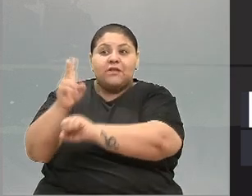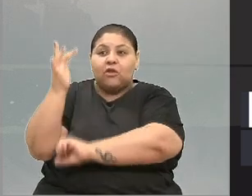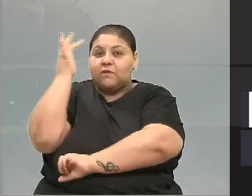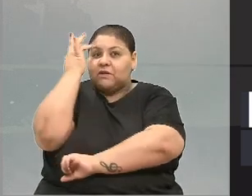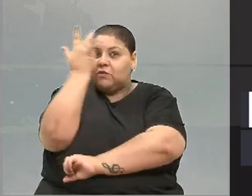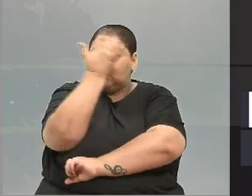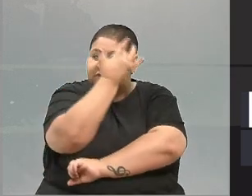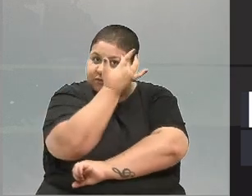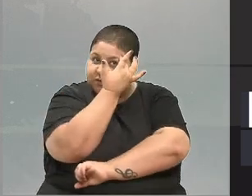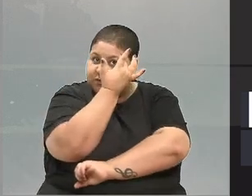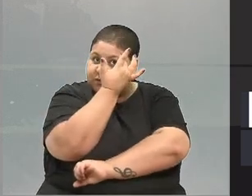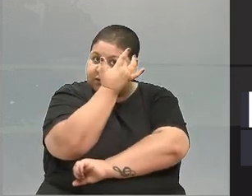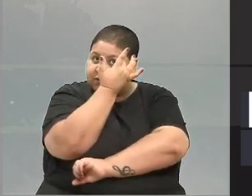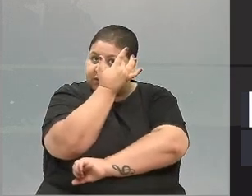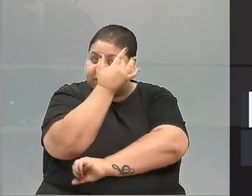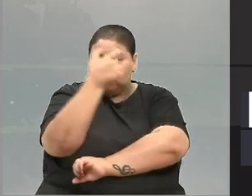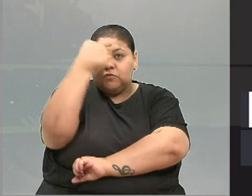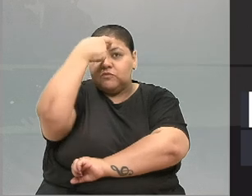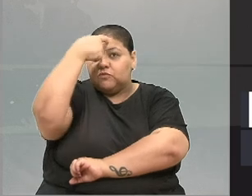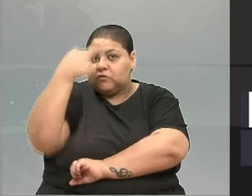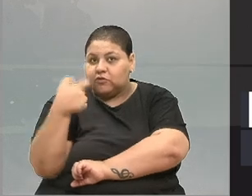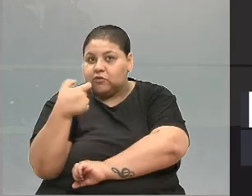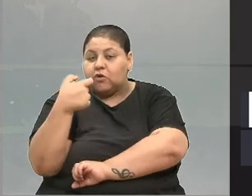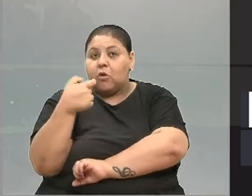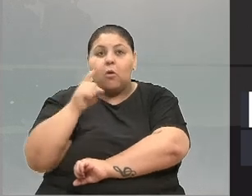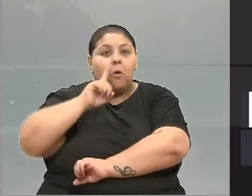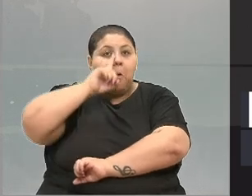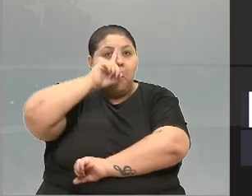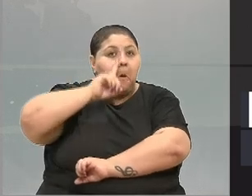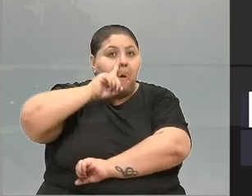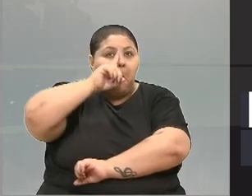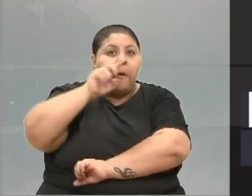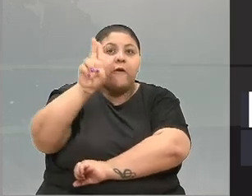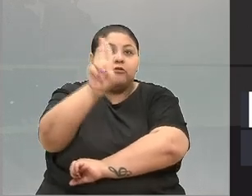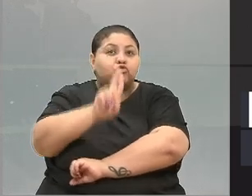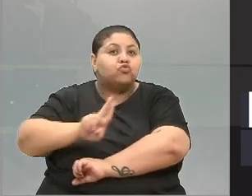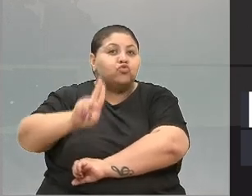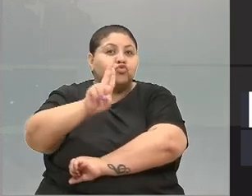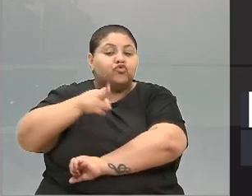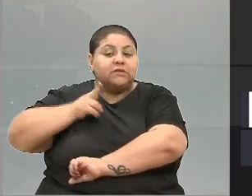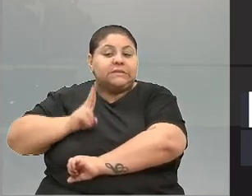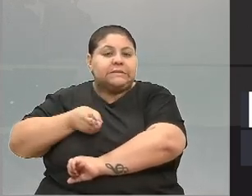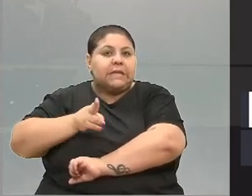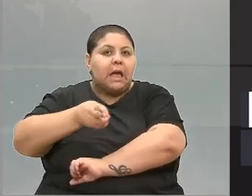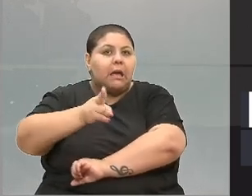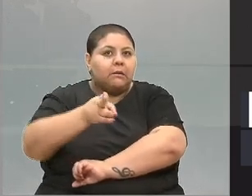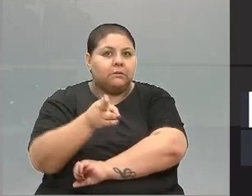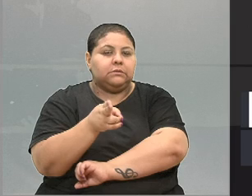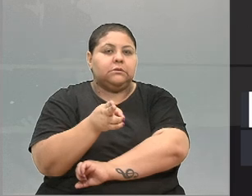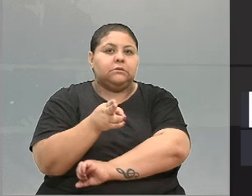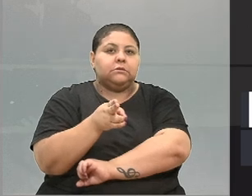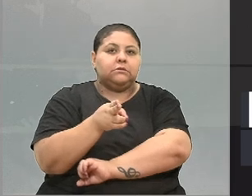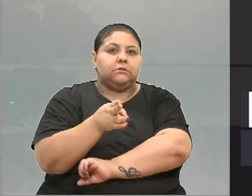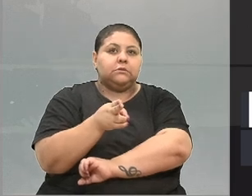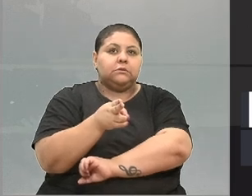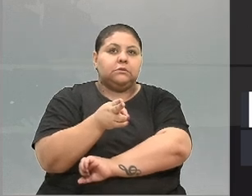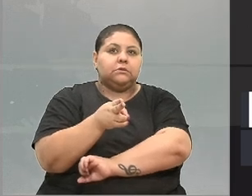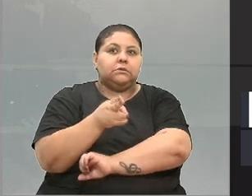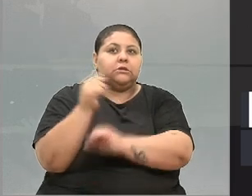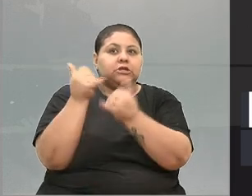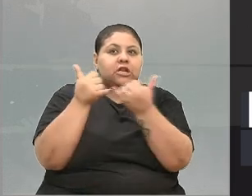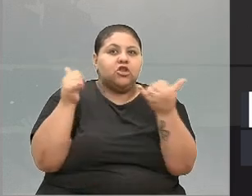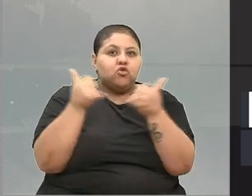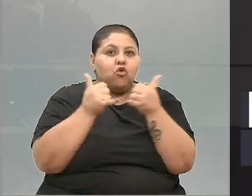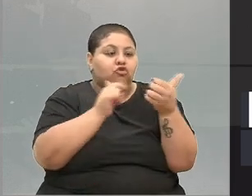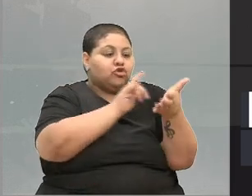mental e conscientização sobre o risco do uso excessivo de eletrônicos, de